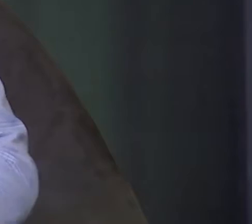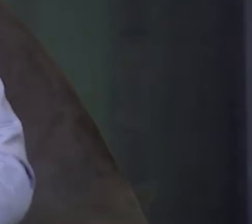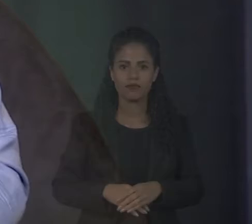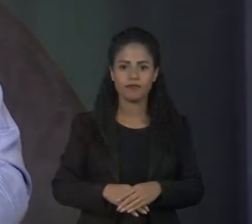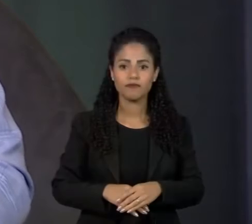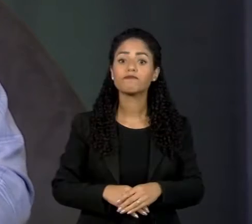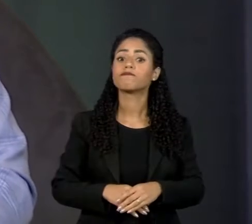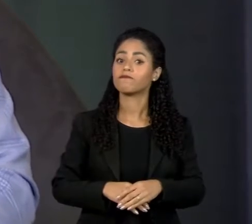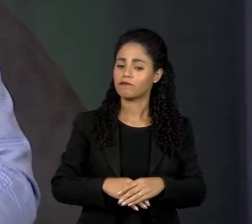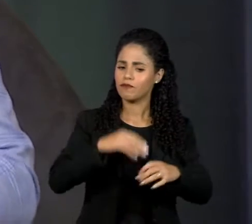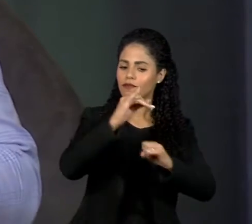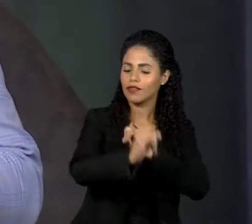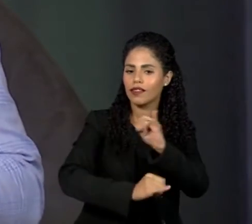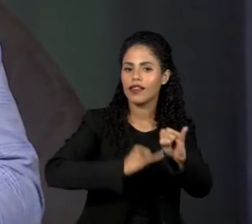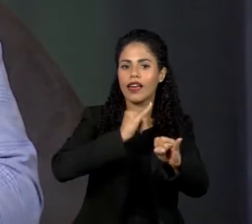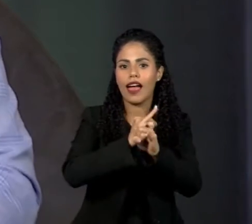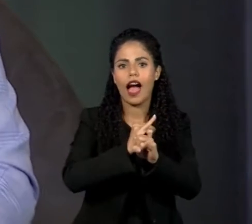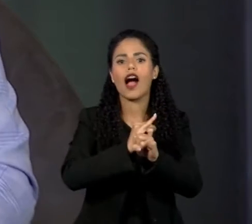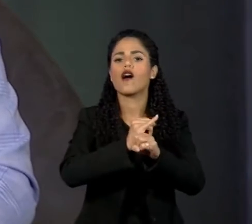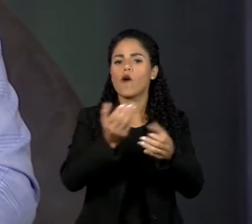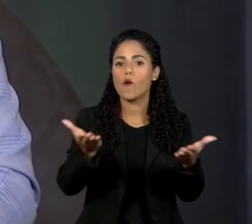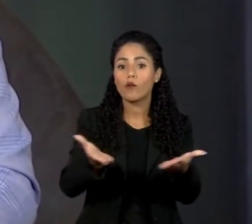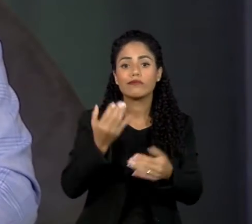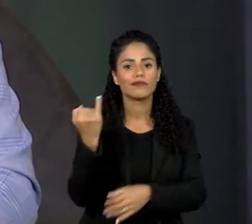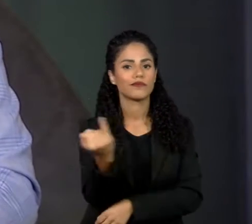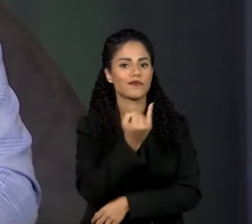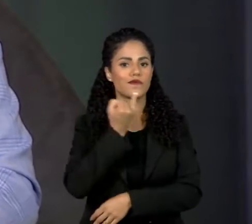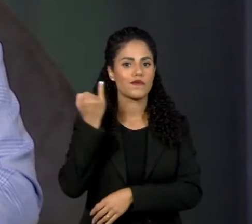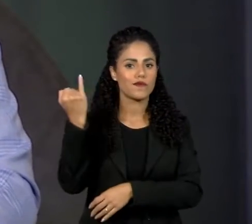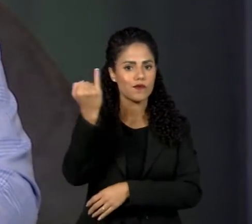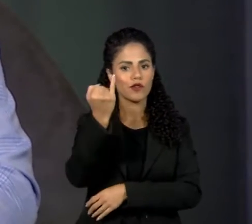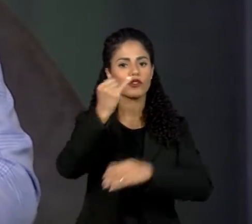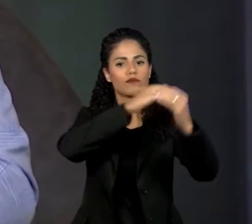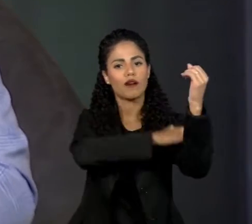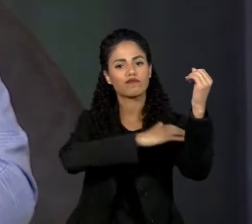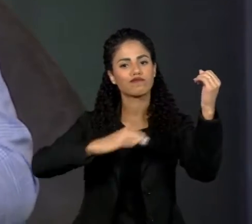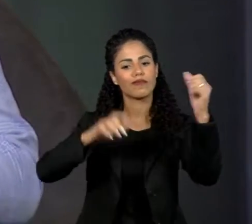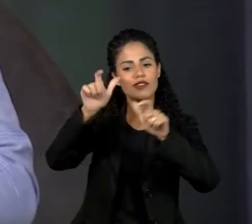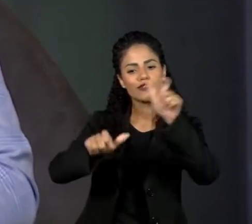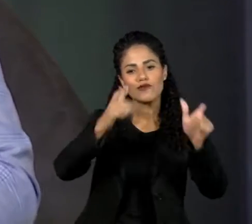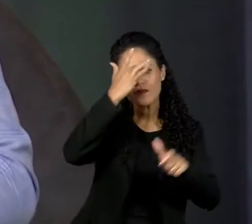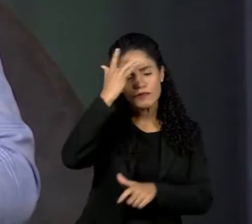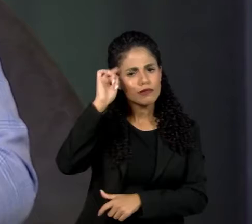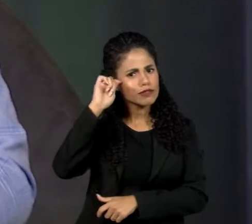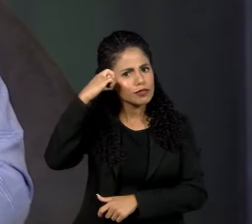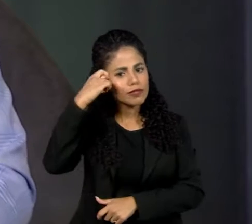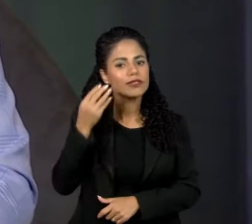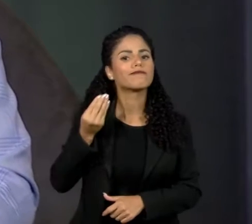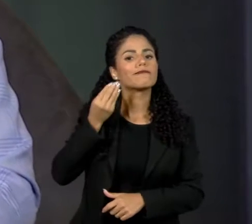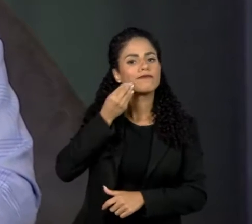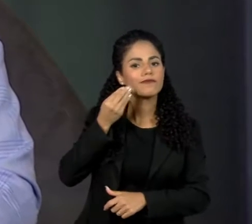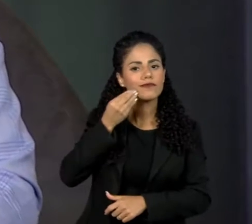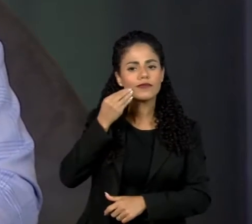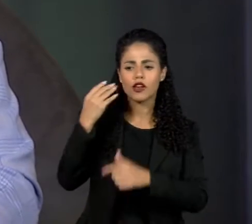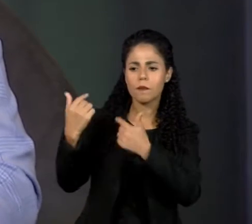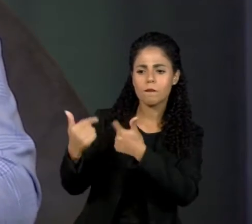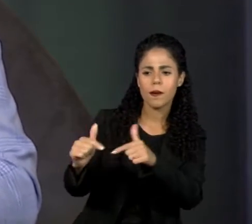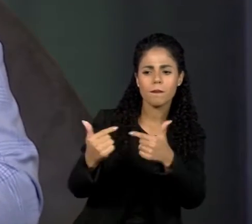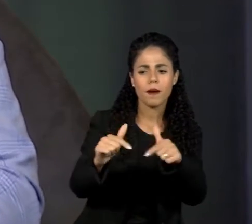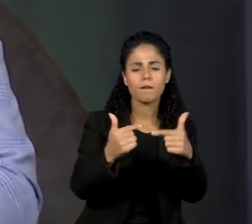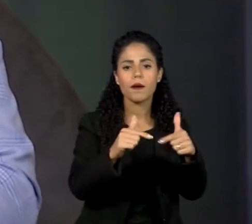A internet se tornou uma potente ferramenta para o empoderamento de negros e negras que buscam, através de suas